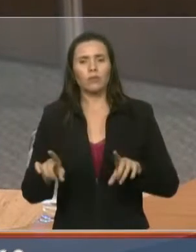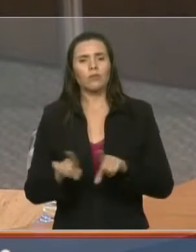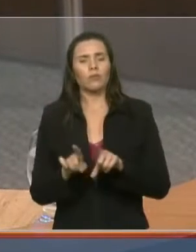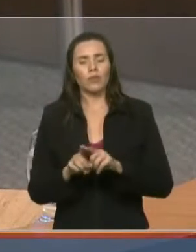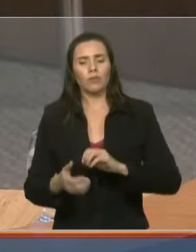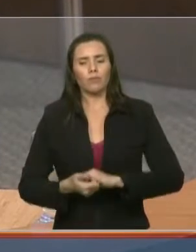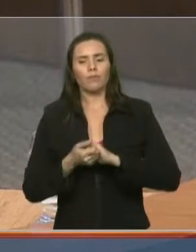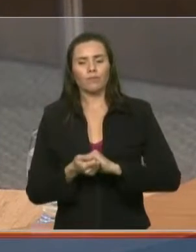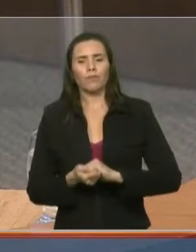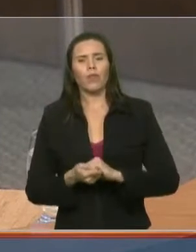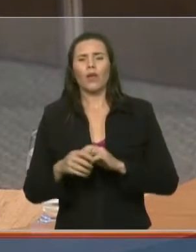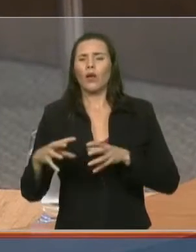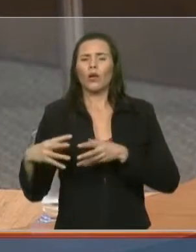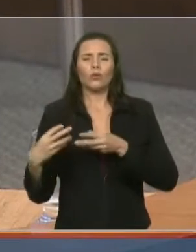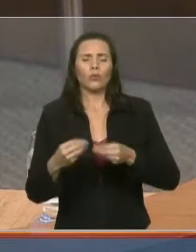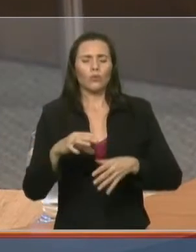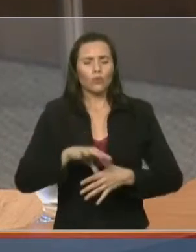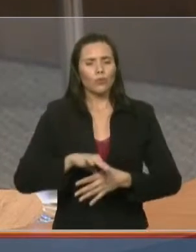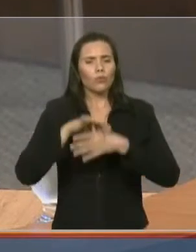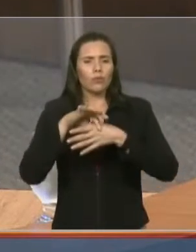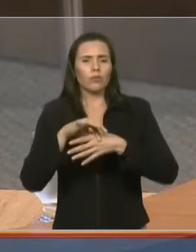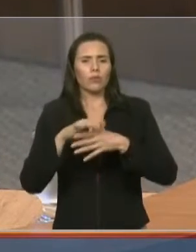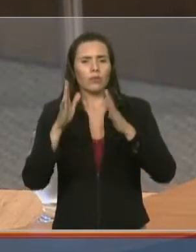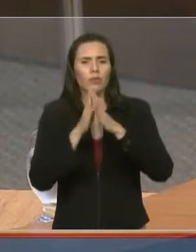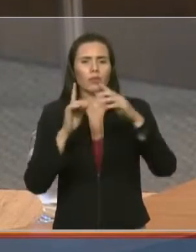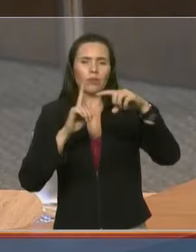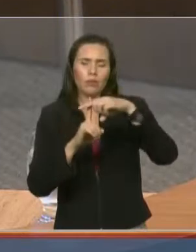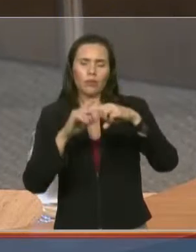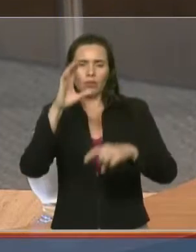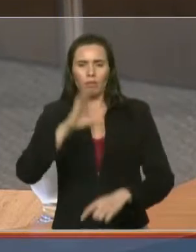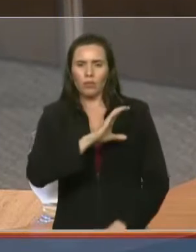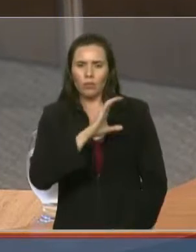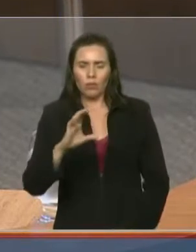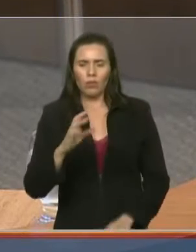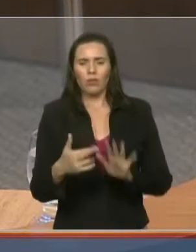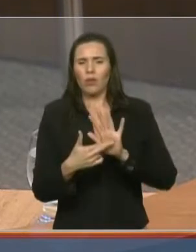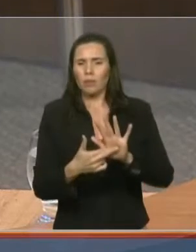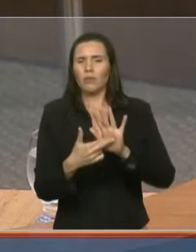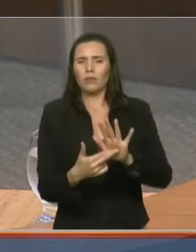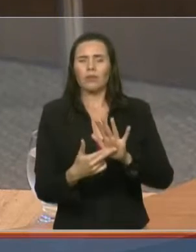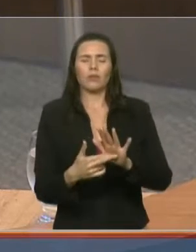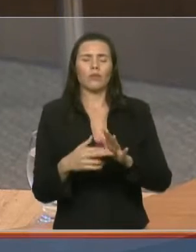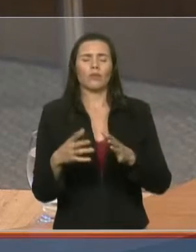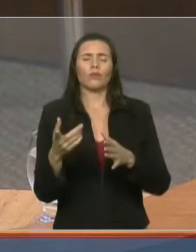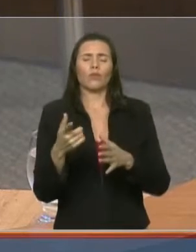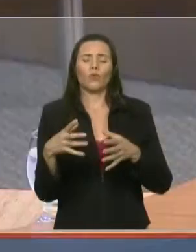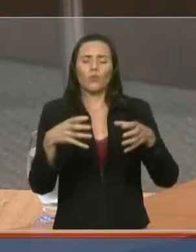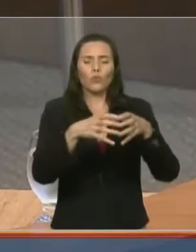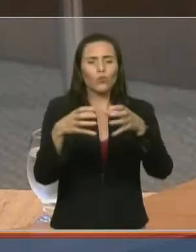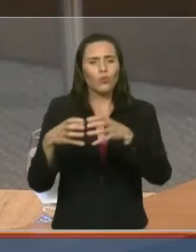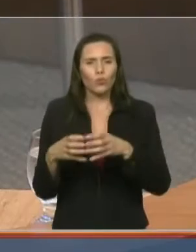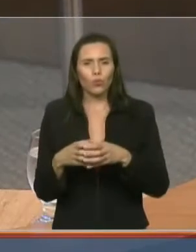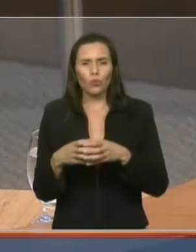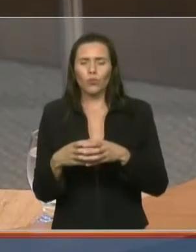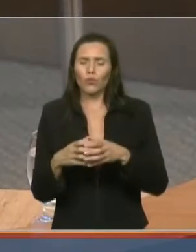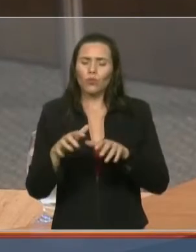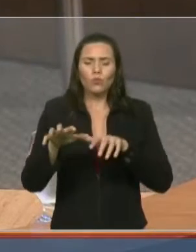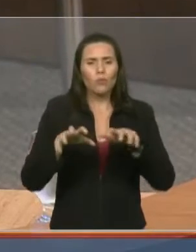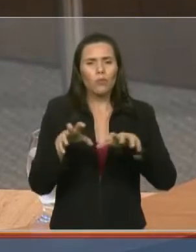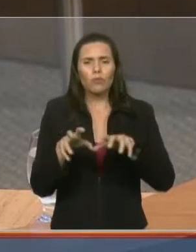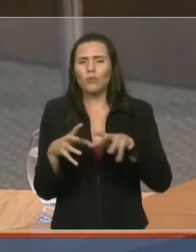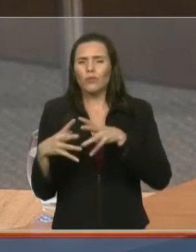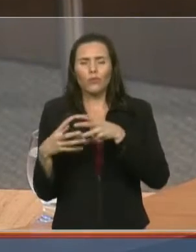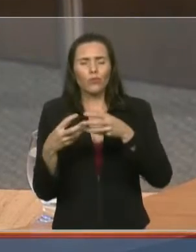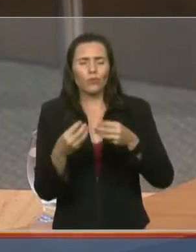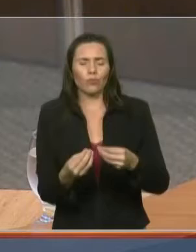das pastorais da Igreja Católica, dos ministérios, dos movimentos, de todos os segmentos da